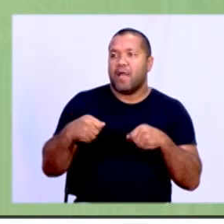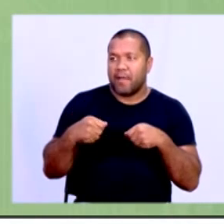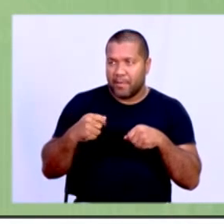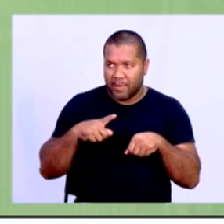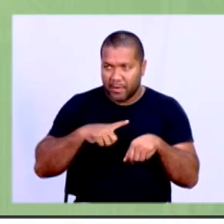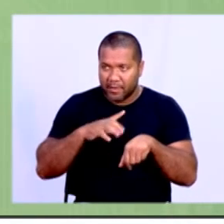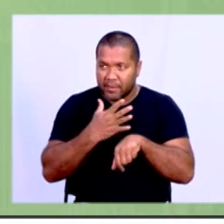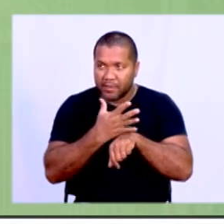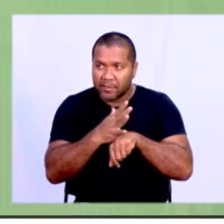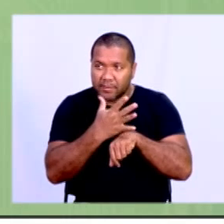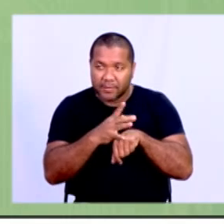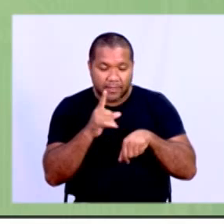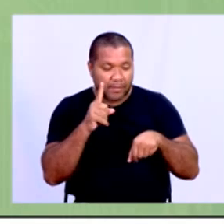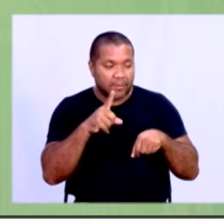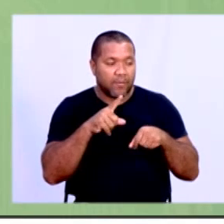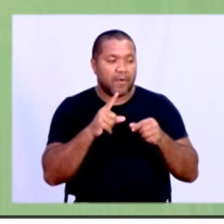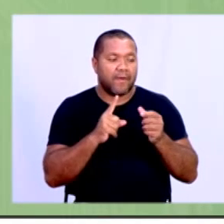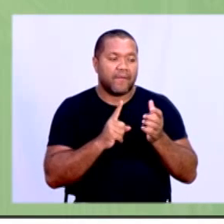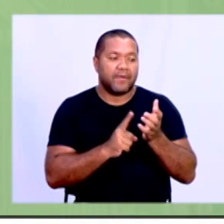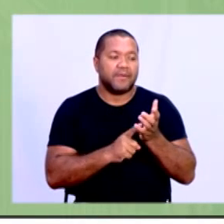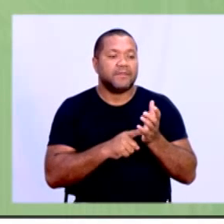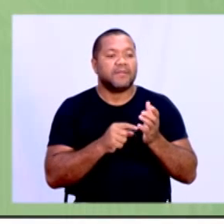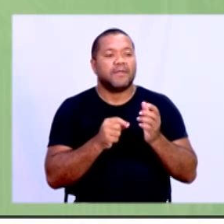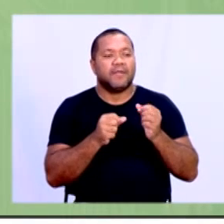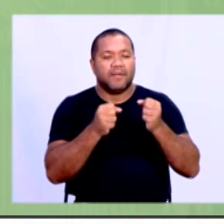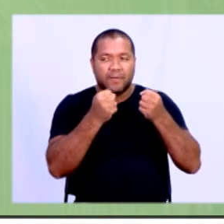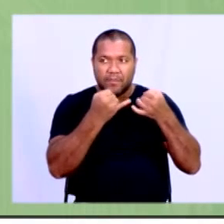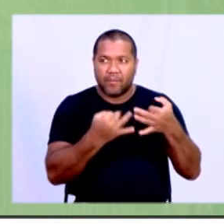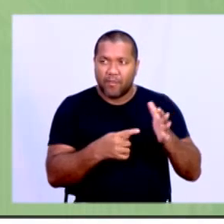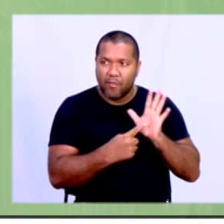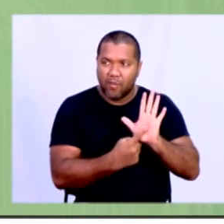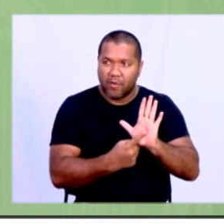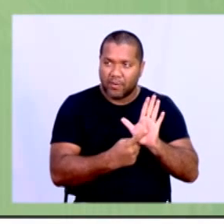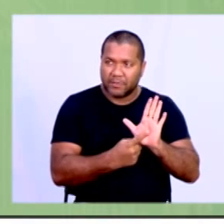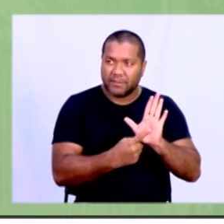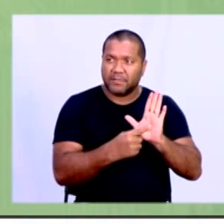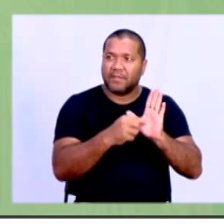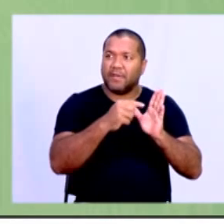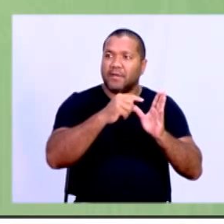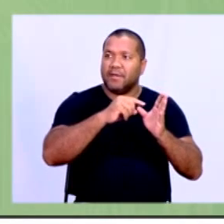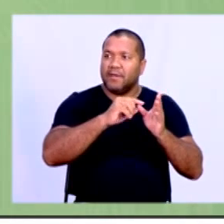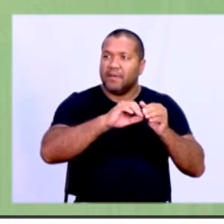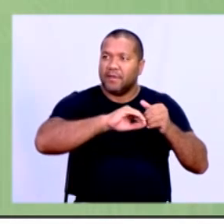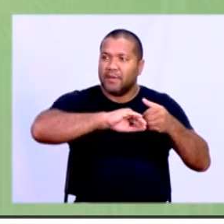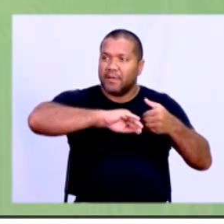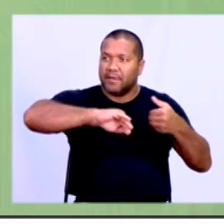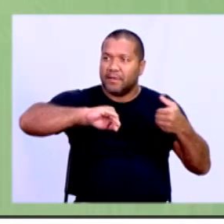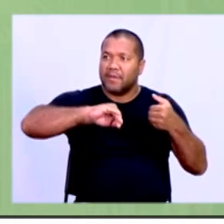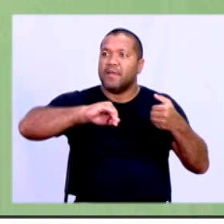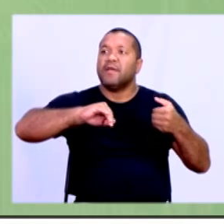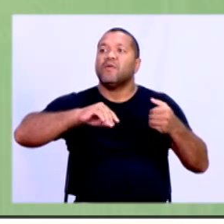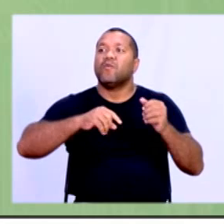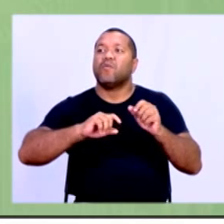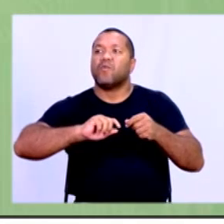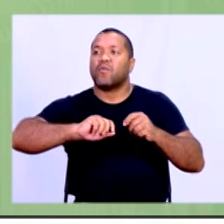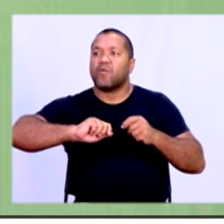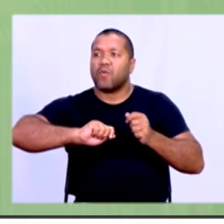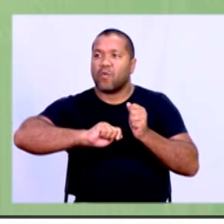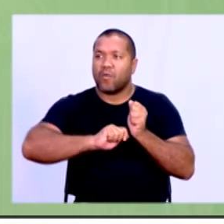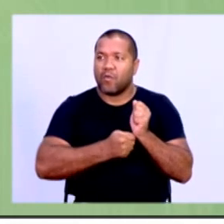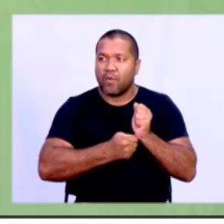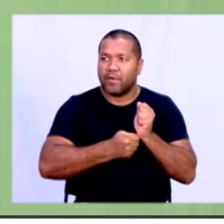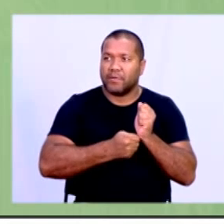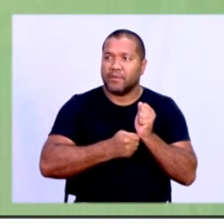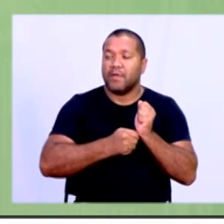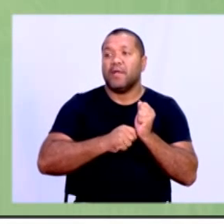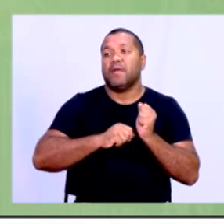prática, uma vez que modulariza o código e promove a reutilização de código